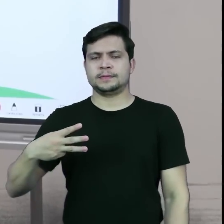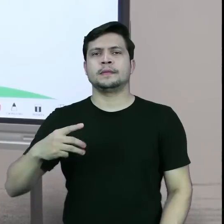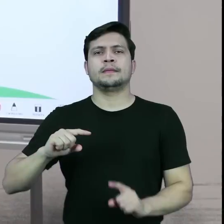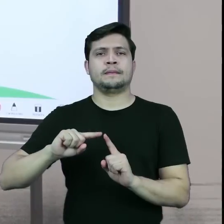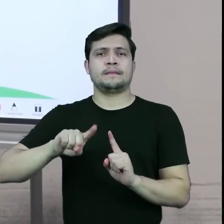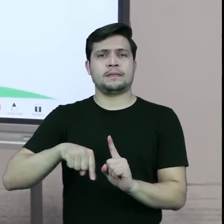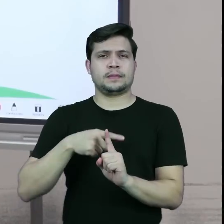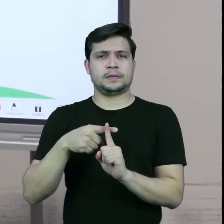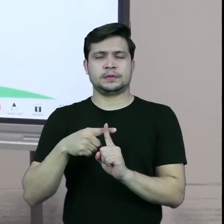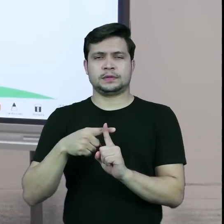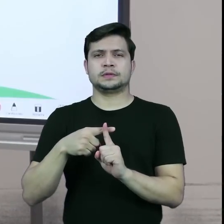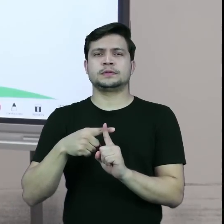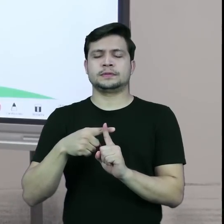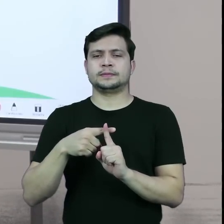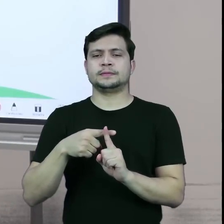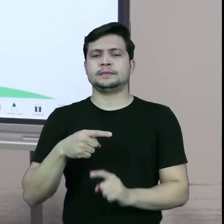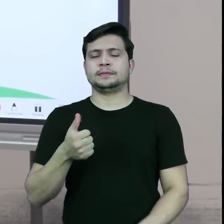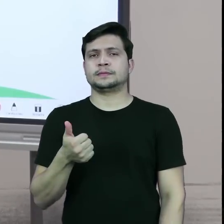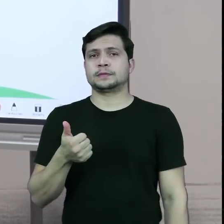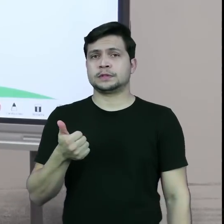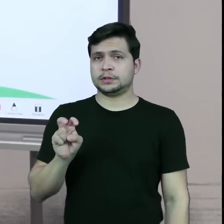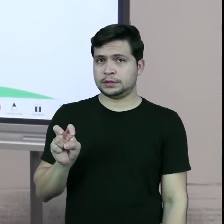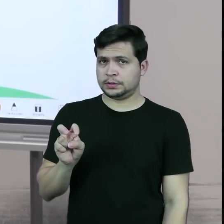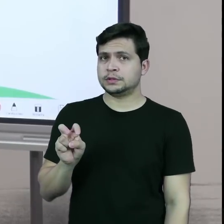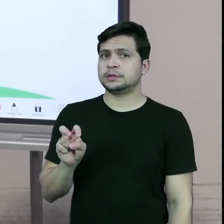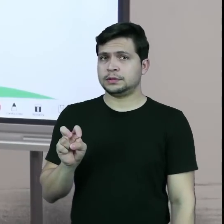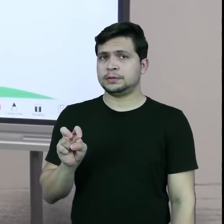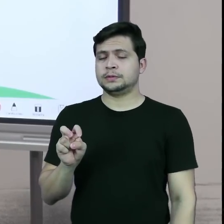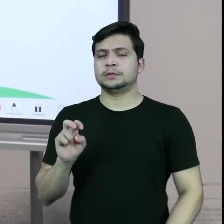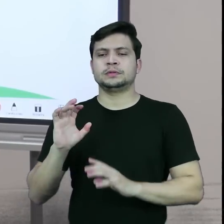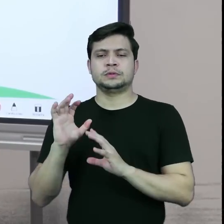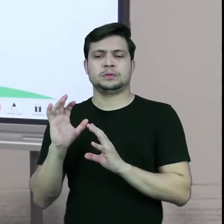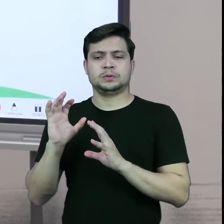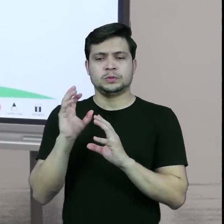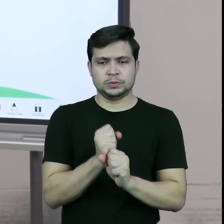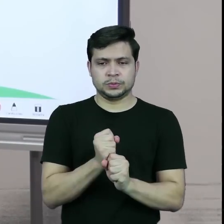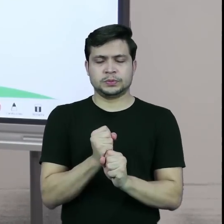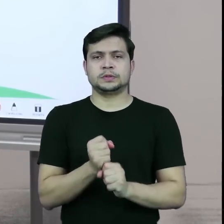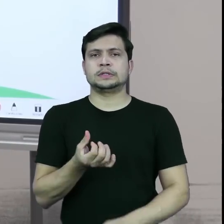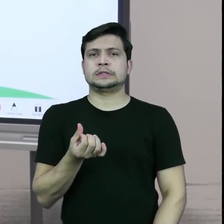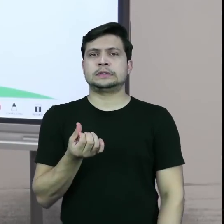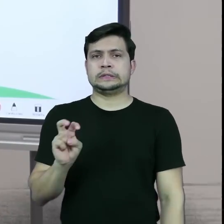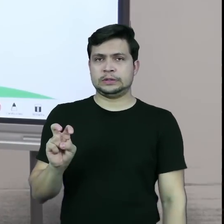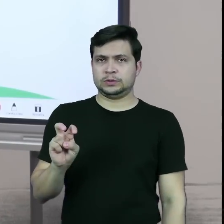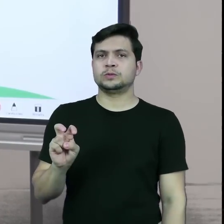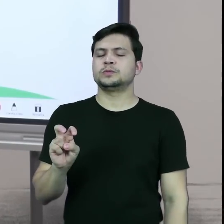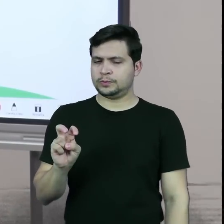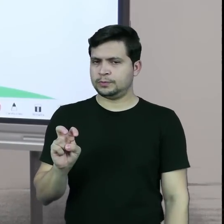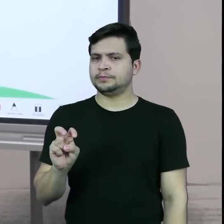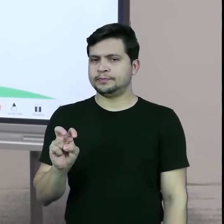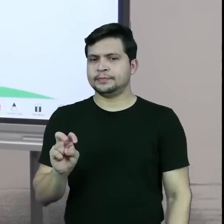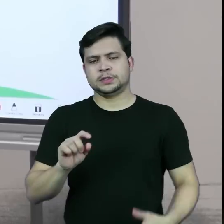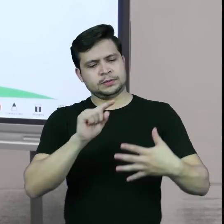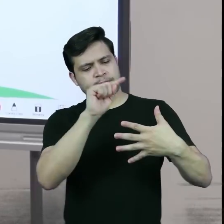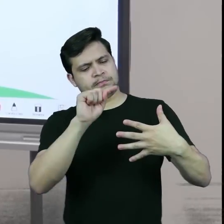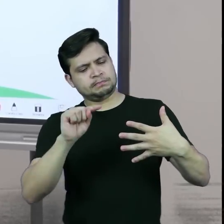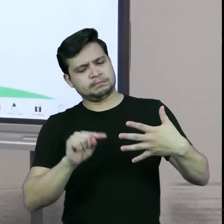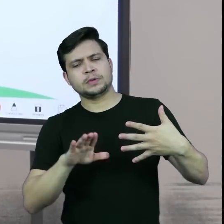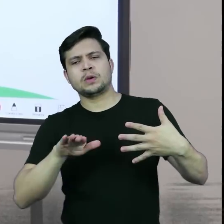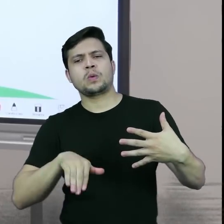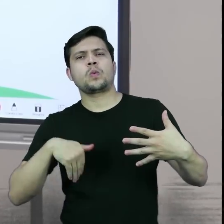26, 71 também. O quarto jogador tem 15, com mais 18,